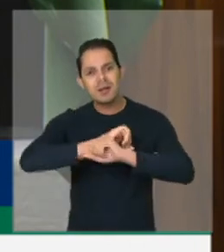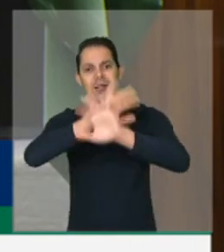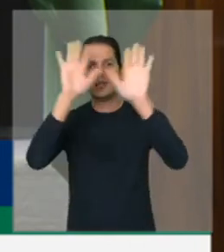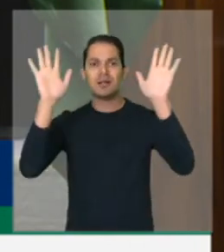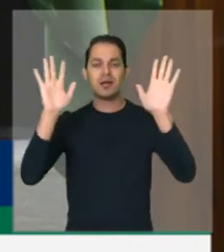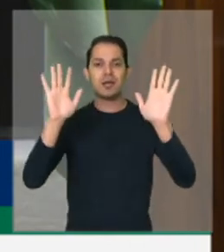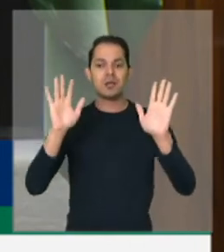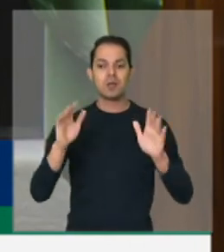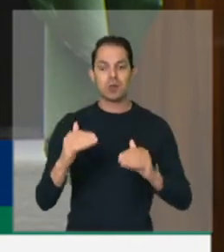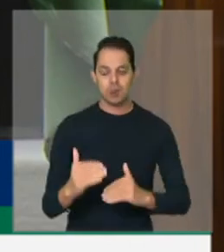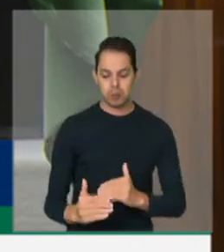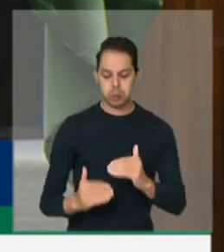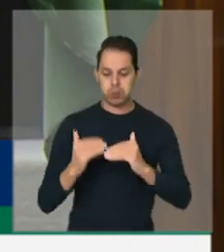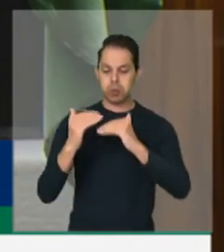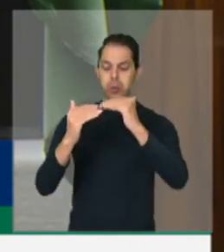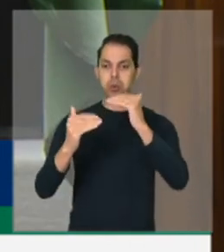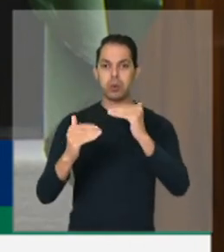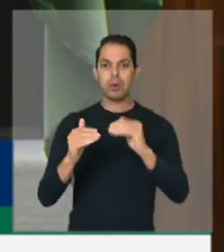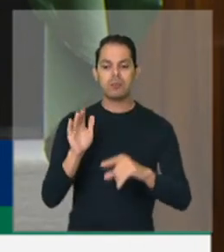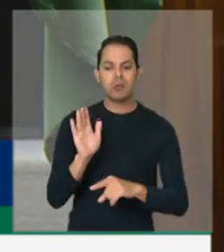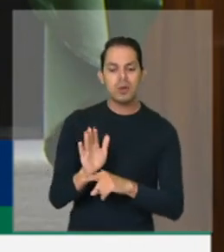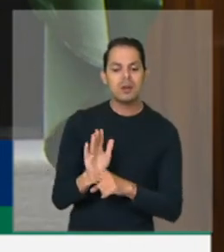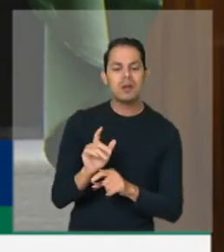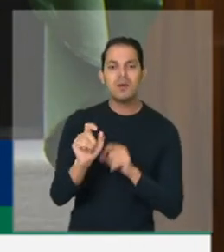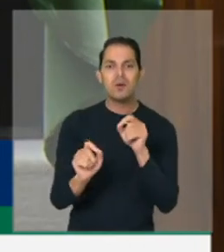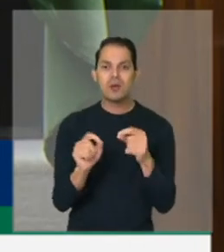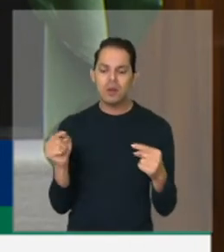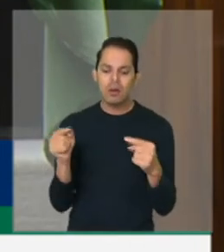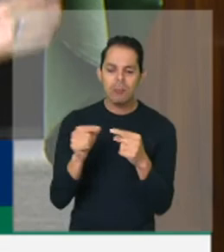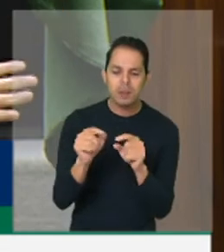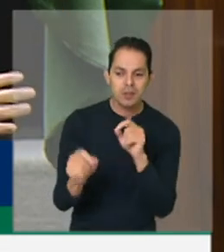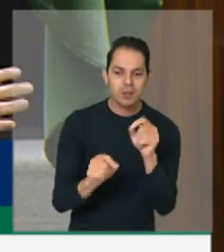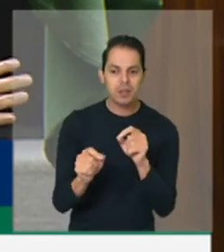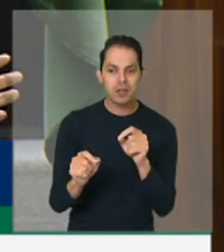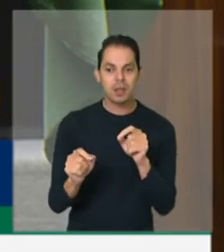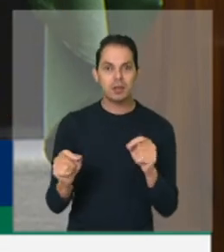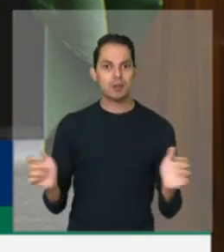Esse crescimento serve a quê? A quem? Só se for os